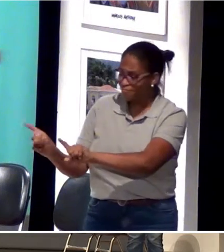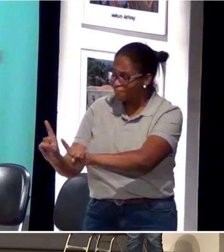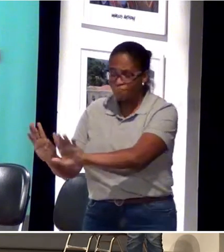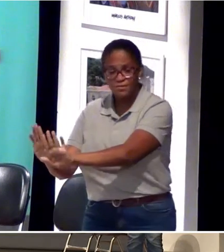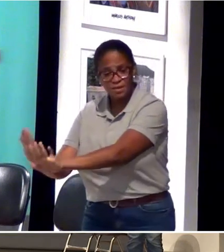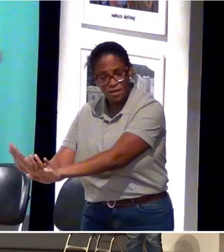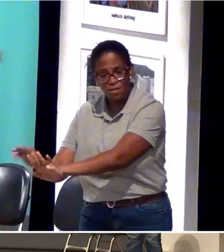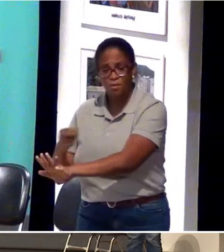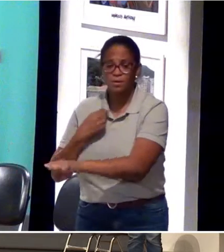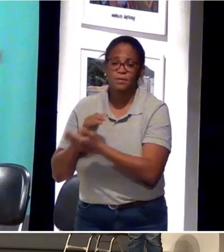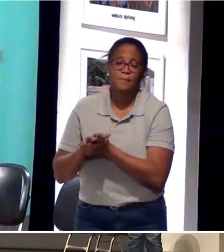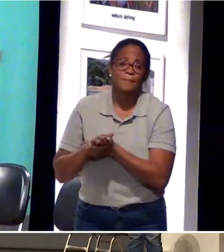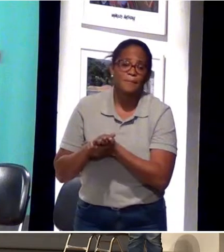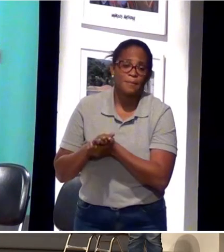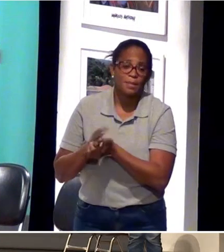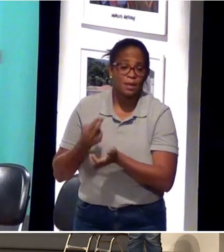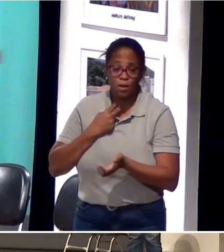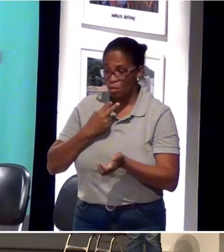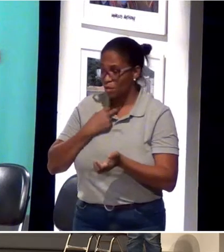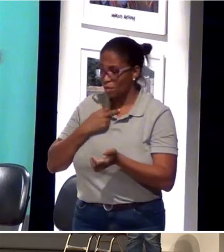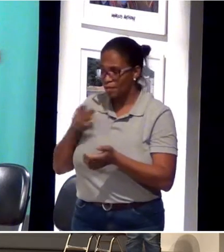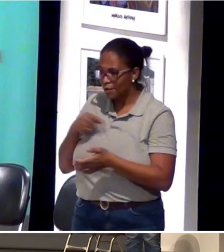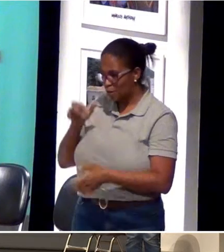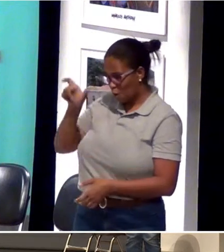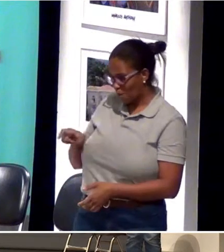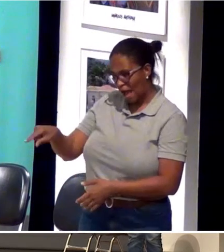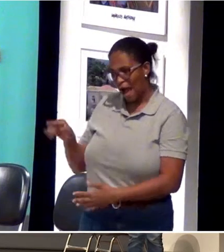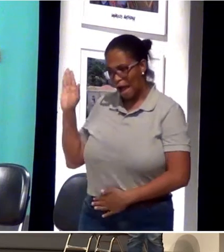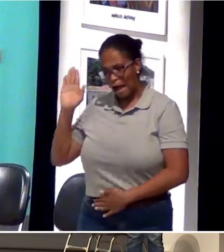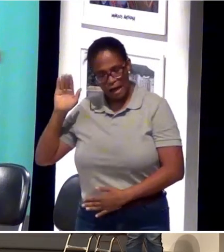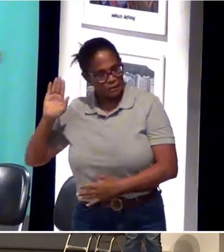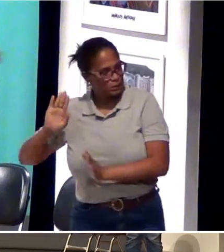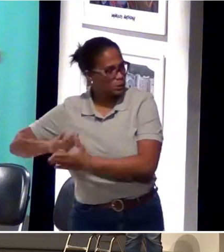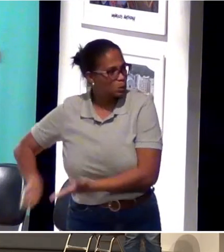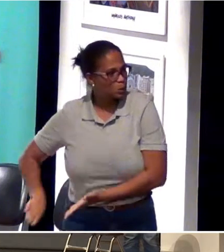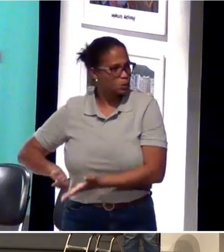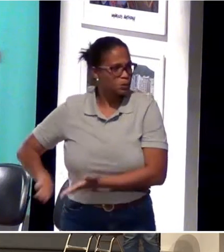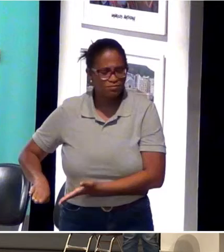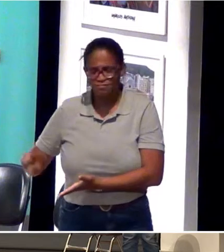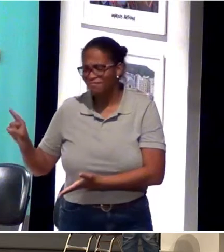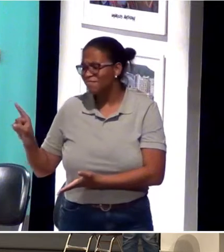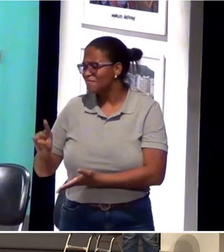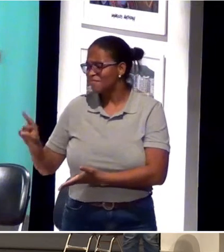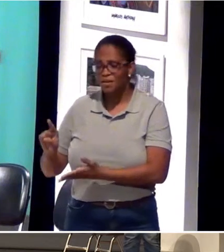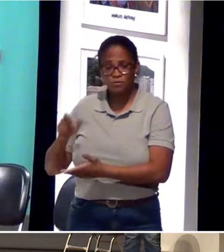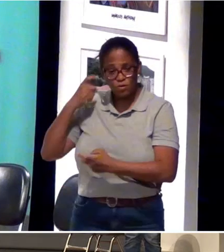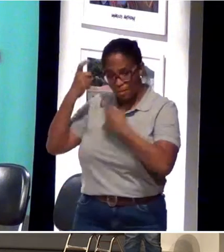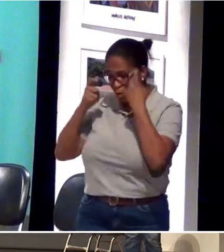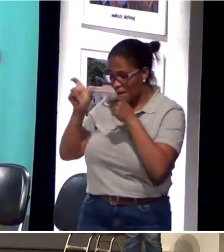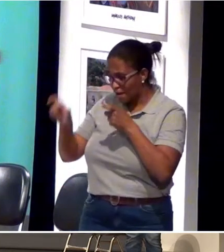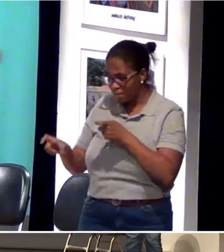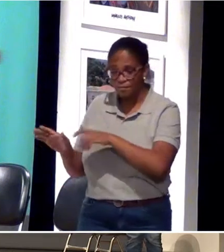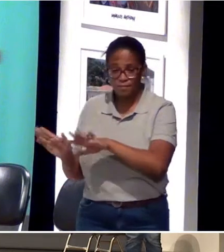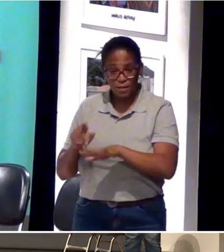pode ser reduzido à prática do ato. Então, quando a gente olha e tem um pouco